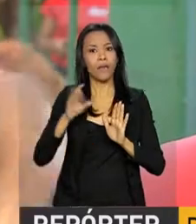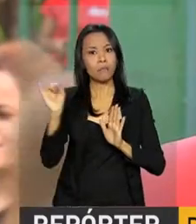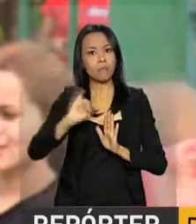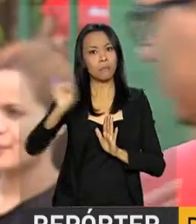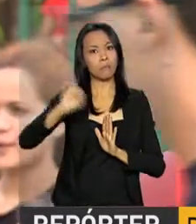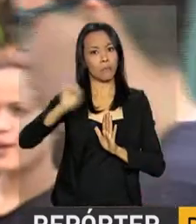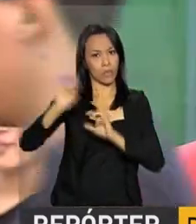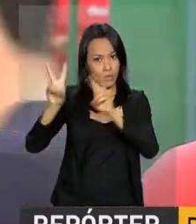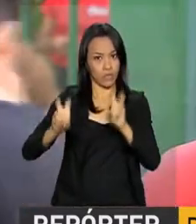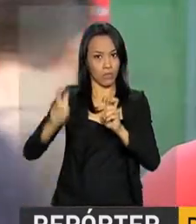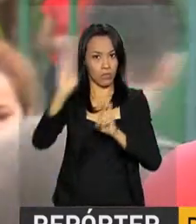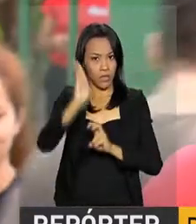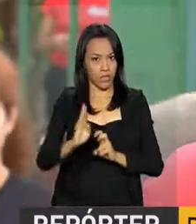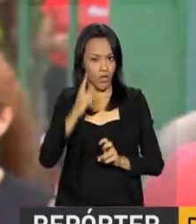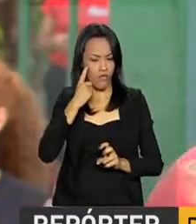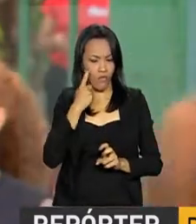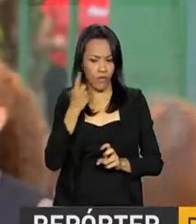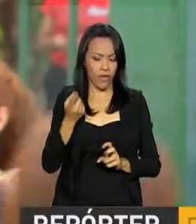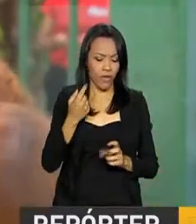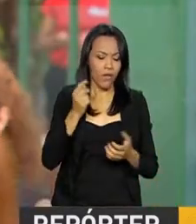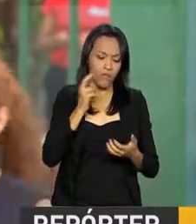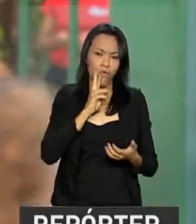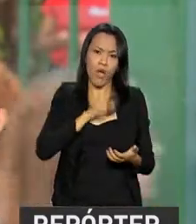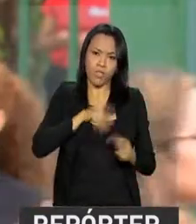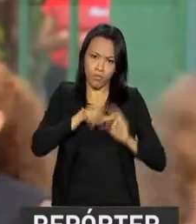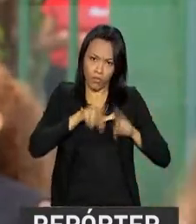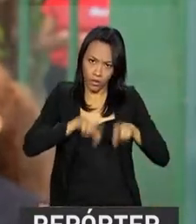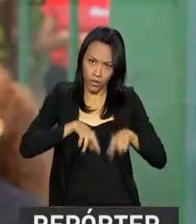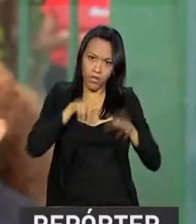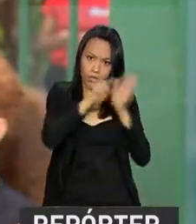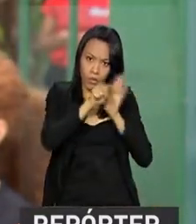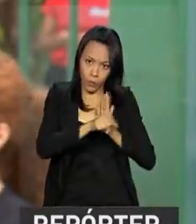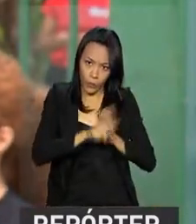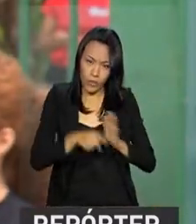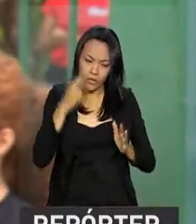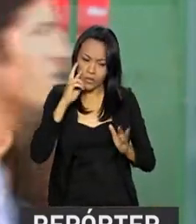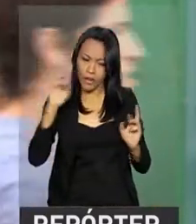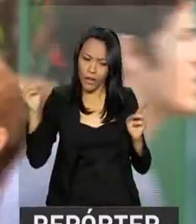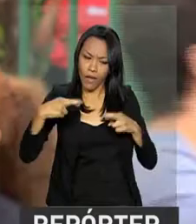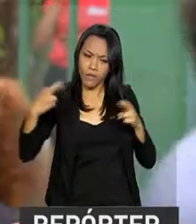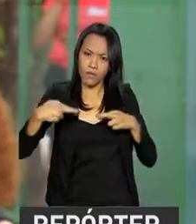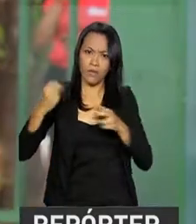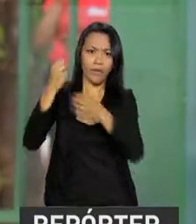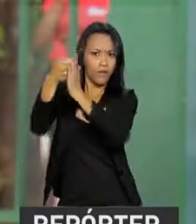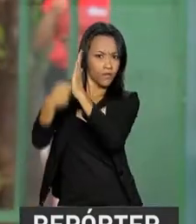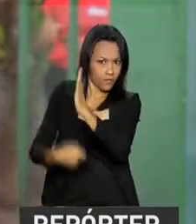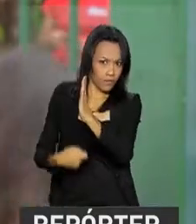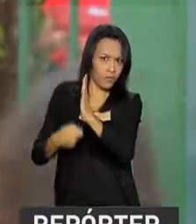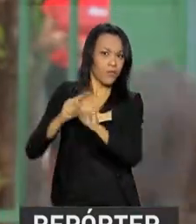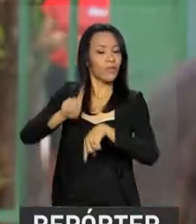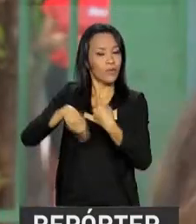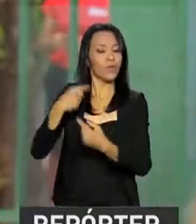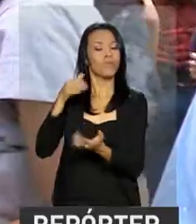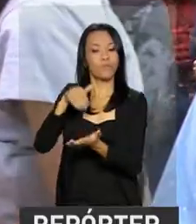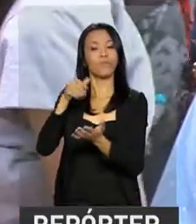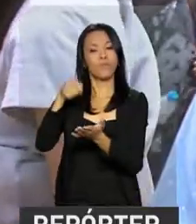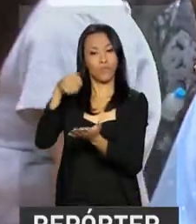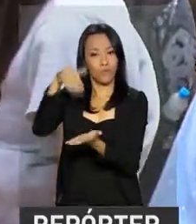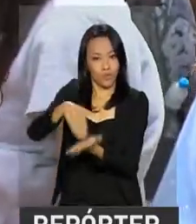então vou dar uma olhada no tema, fazer a prova, ver se essas questões têm a ver com a redação e depois faço